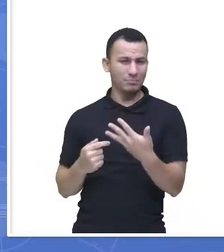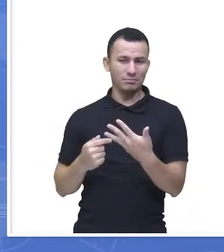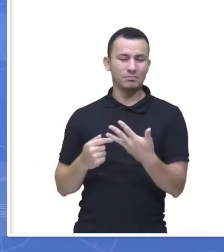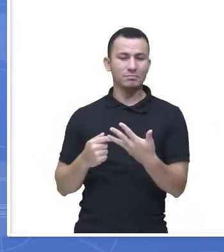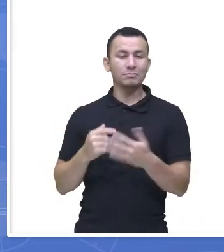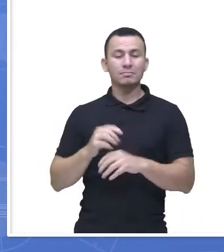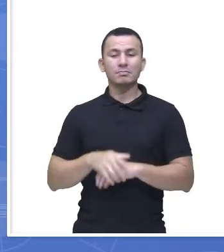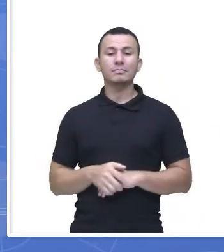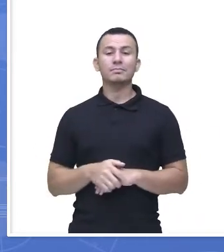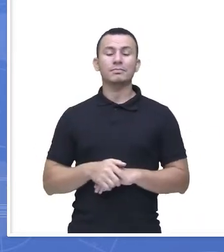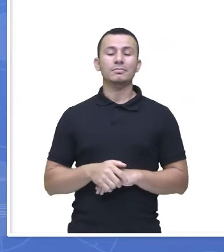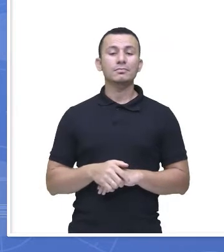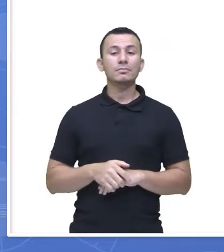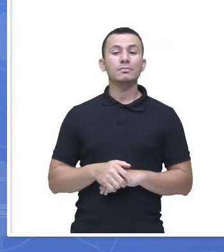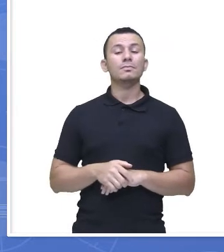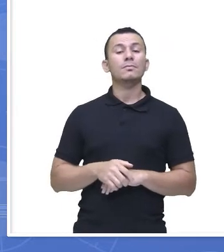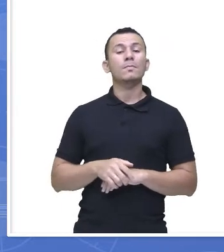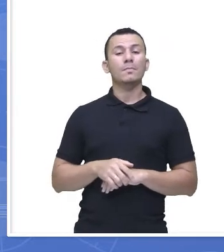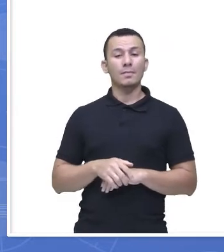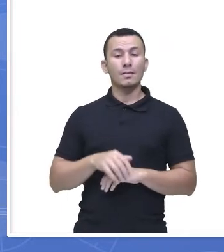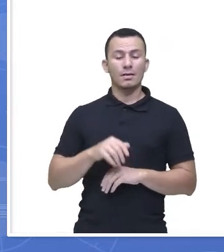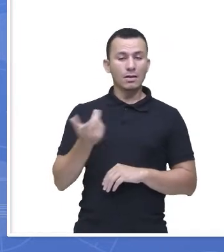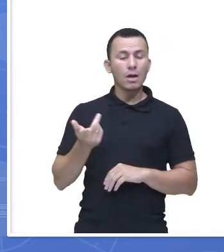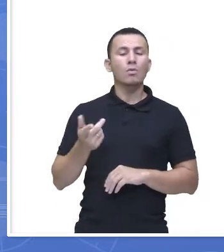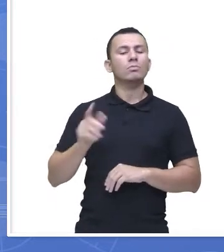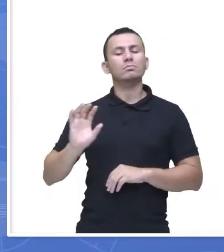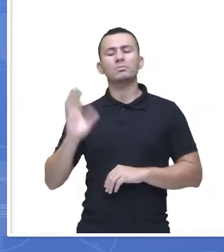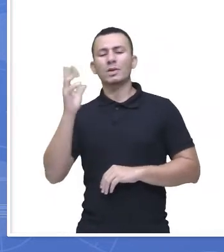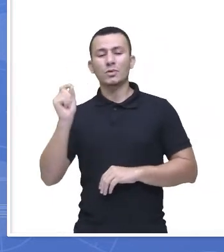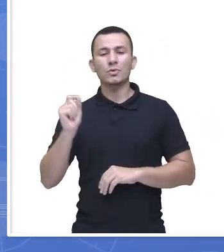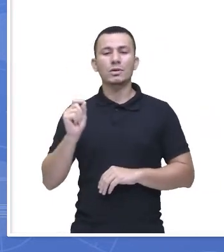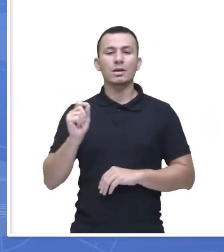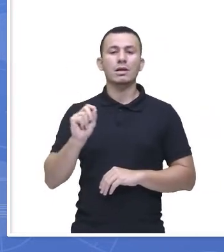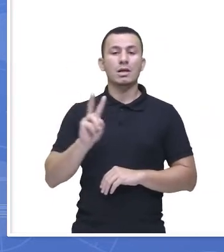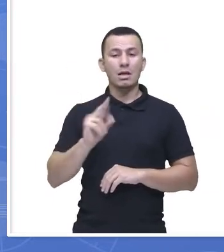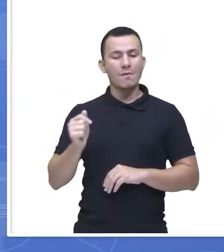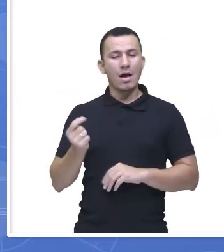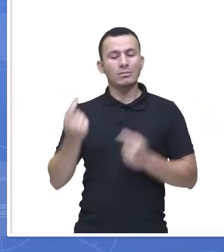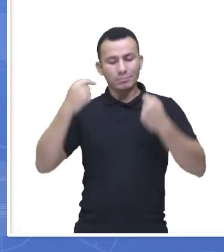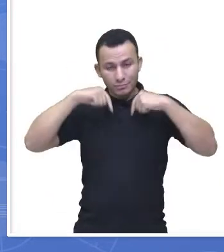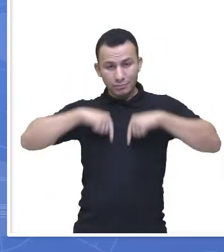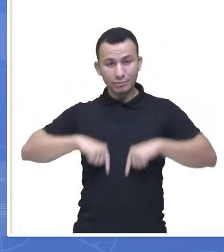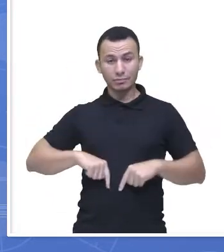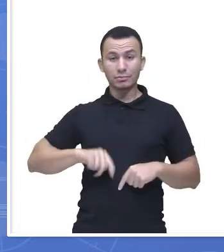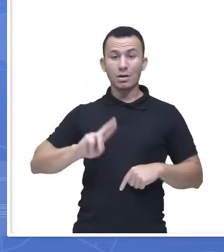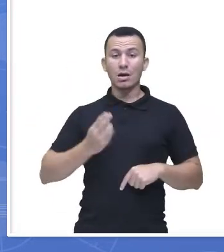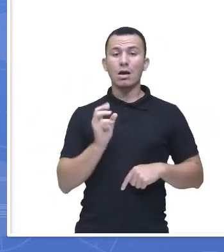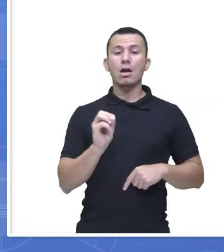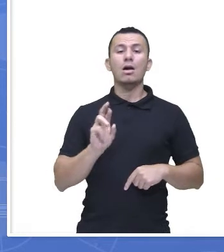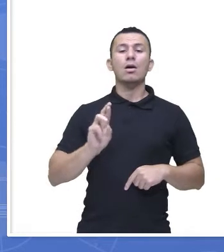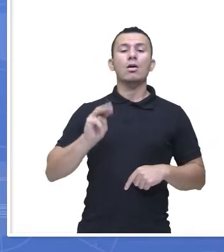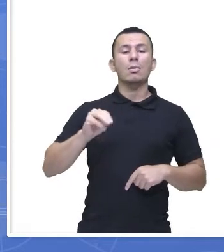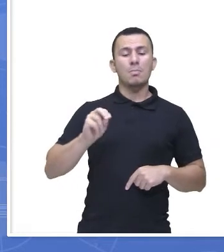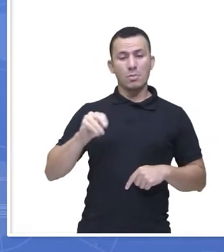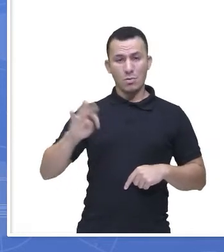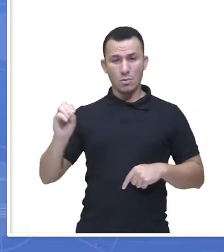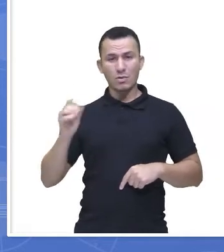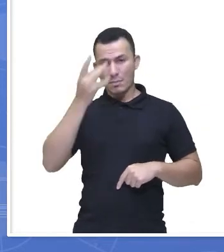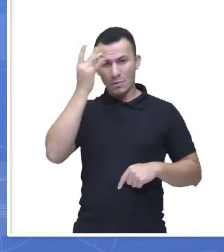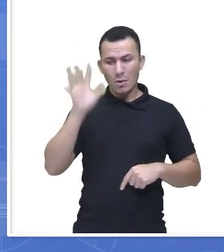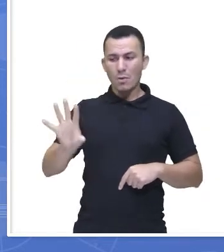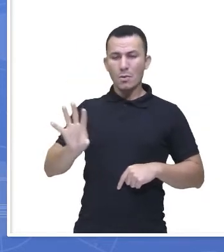10ª questão. Quero ver o que vocês marcaram, né? Vamos lá para a primeira participação. A Caroline, da Escola